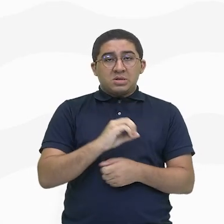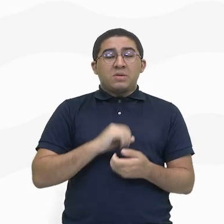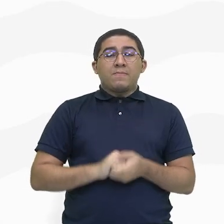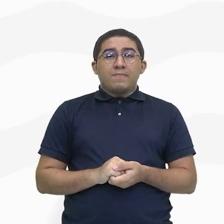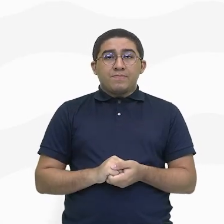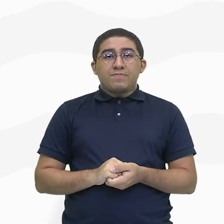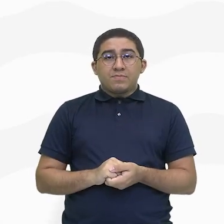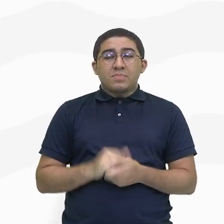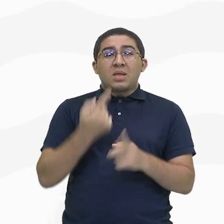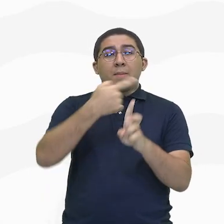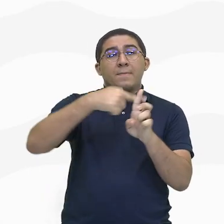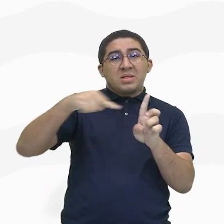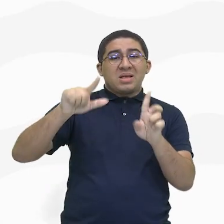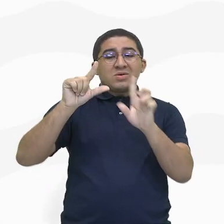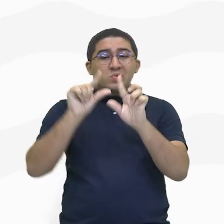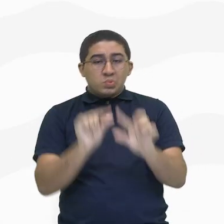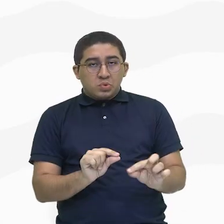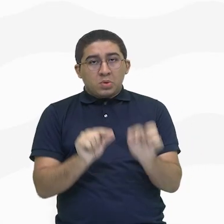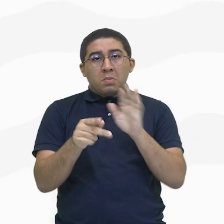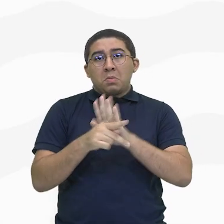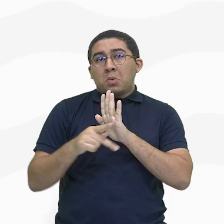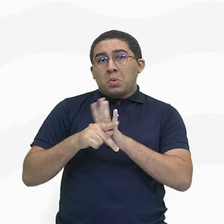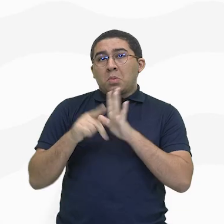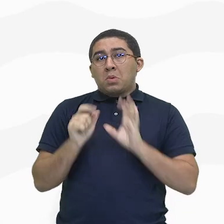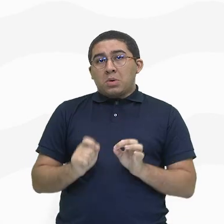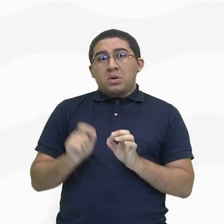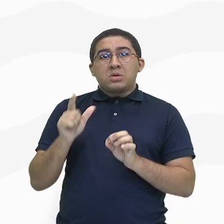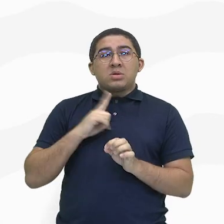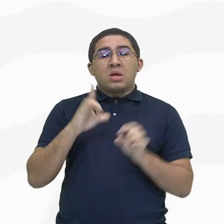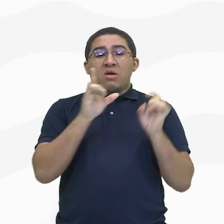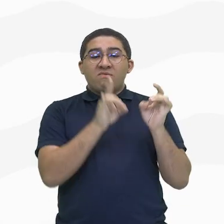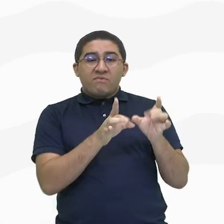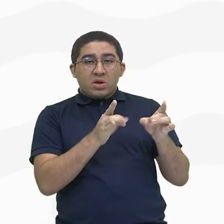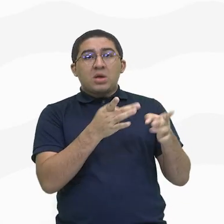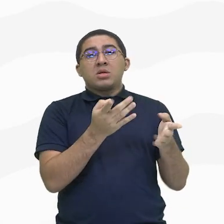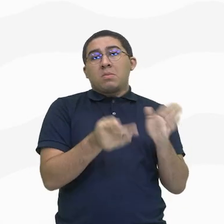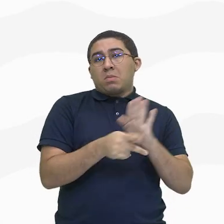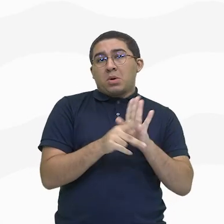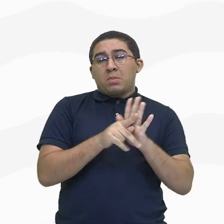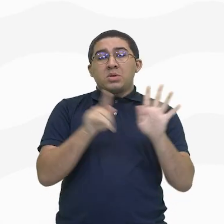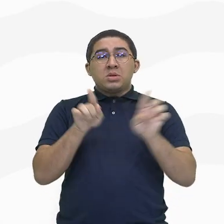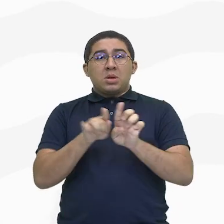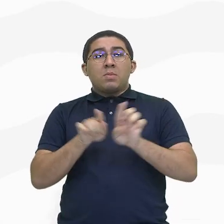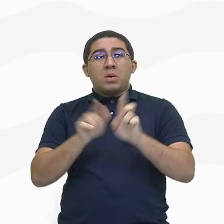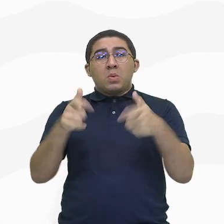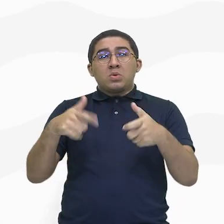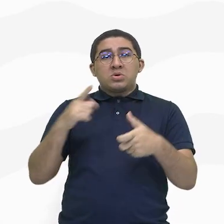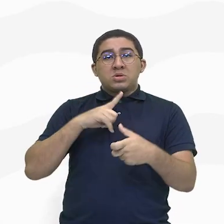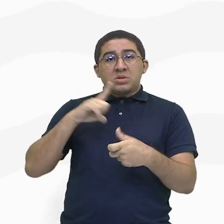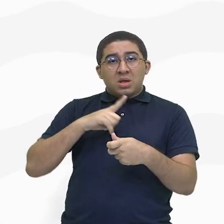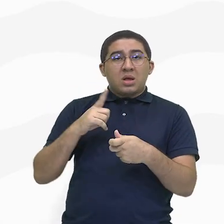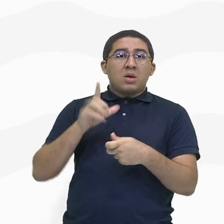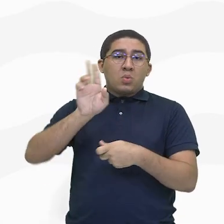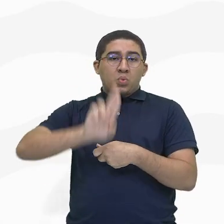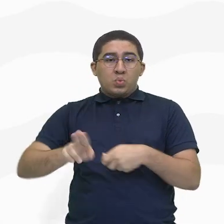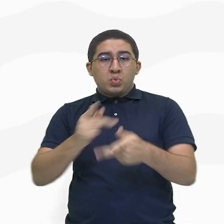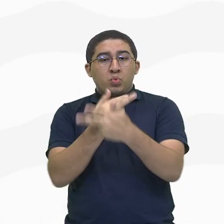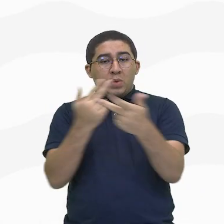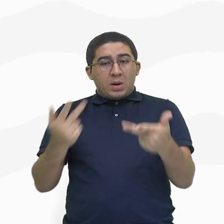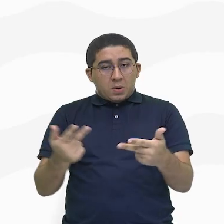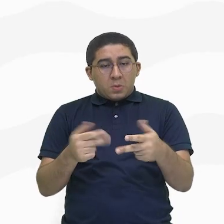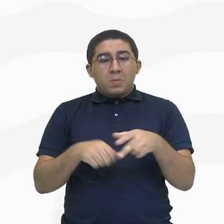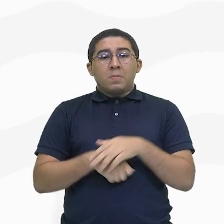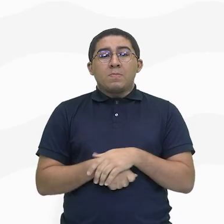o desperdício de alimentos nas vendas do varejo e nas cadeias produtivas de abastecimento. Além disso,